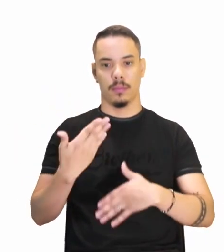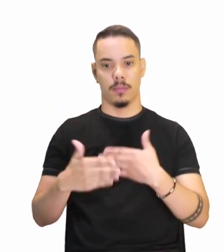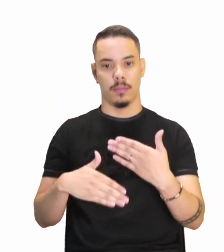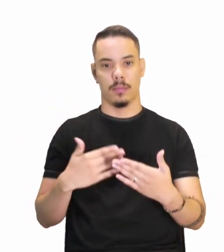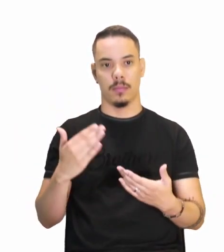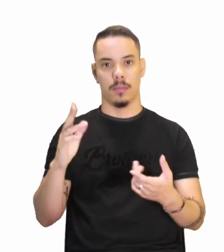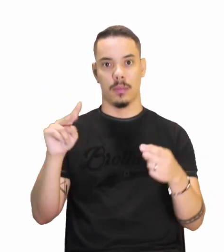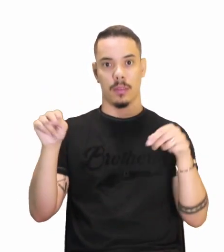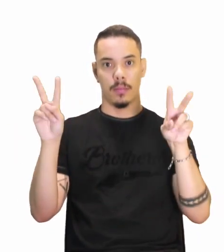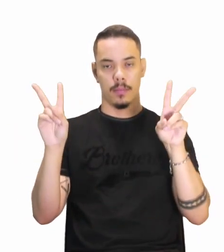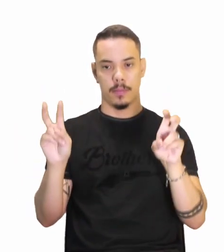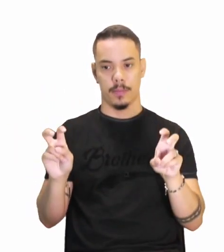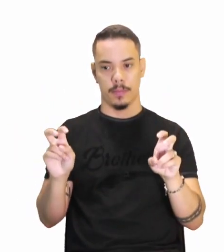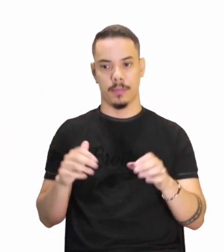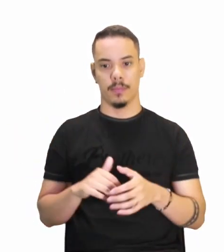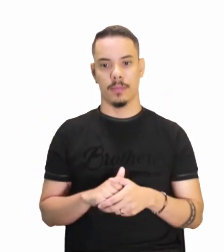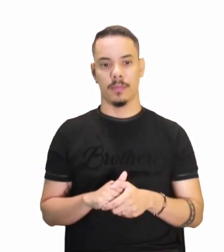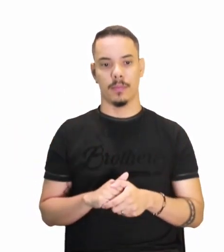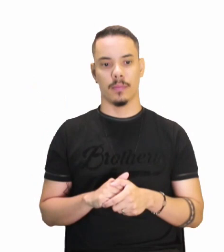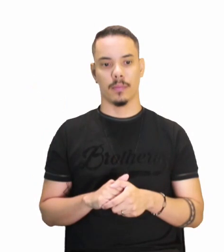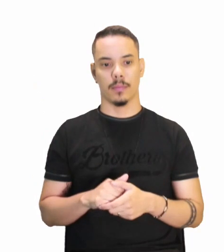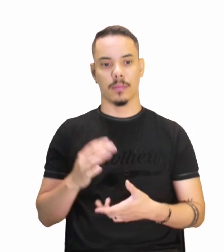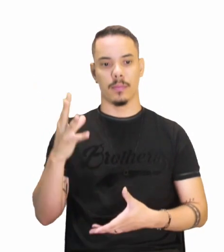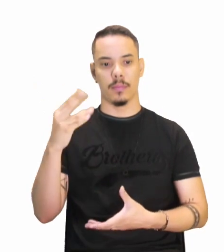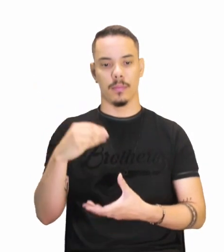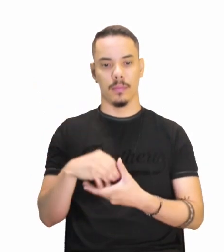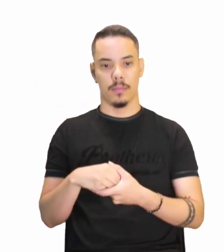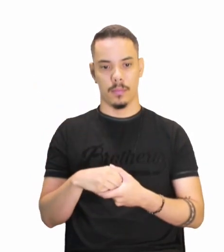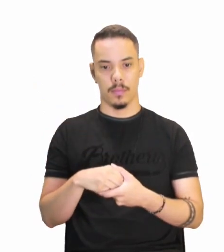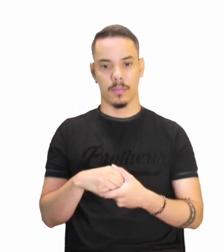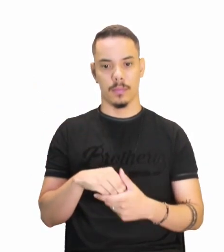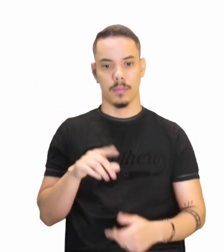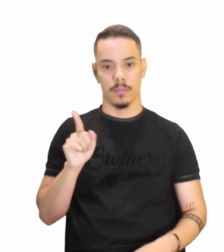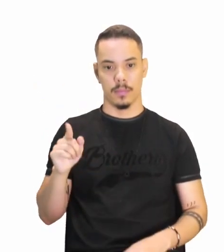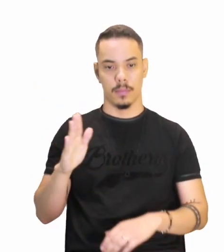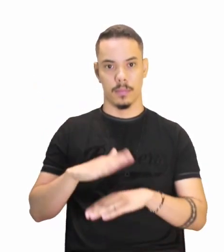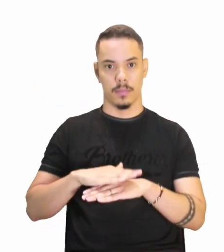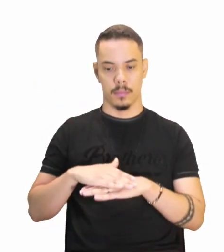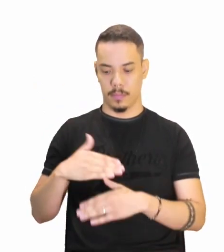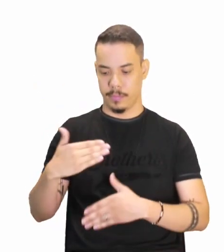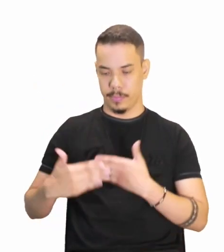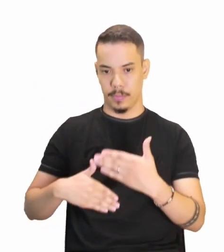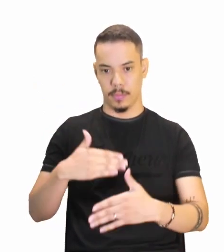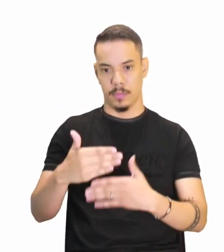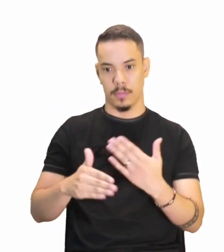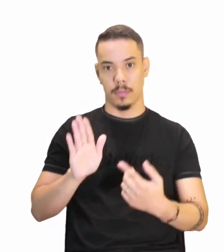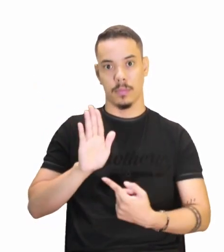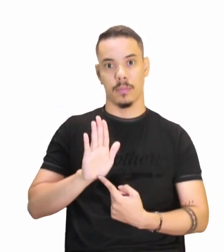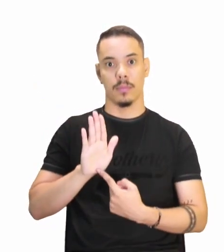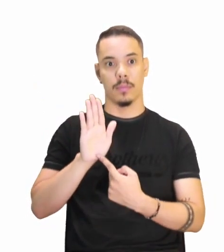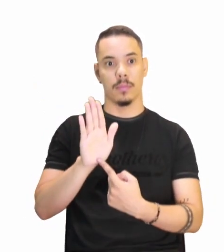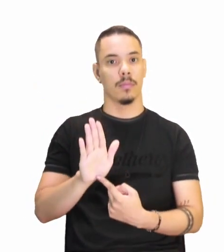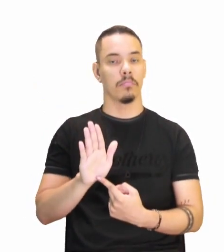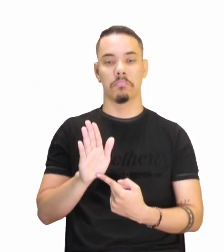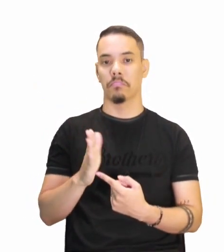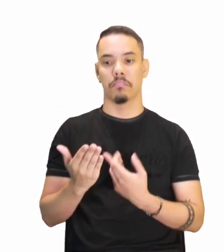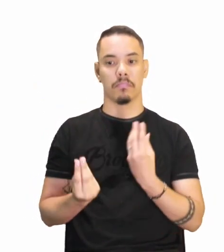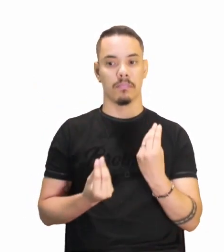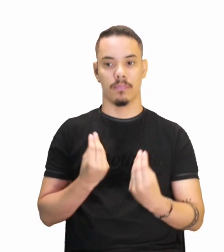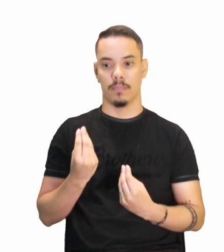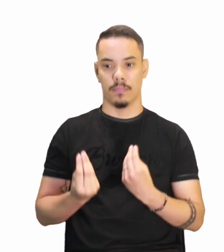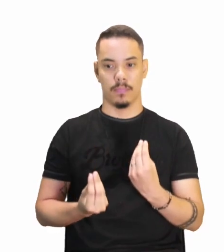progressão temática no fragmento esse processo é indicado pela